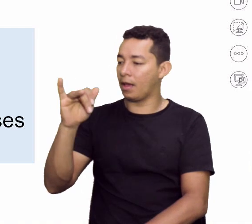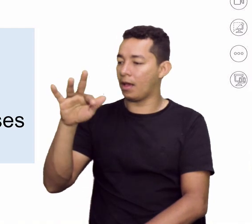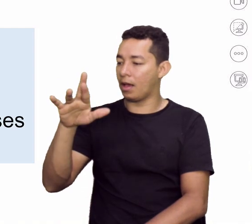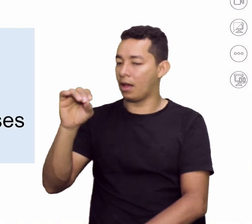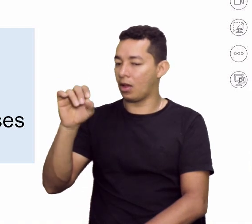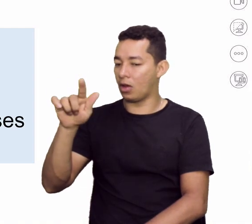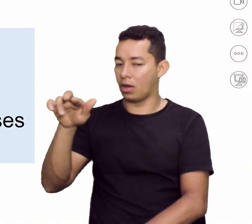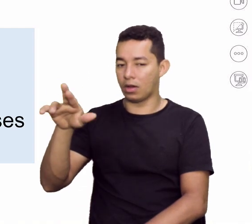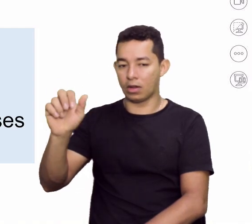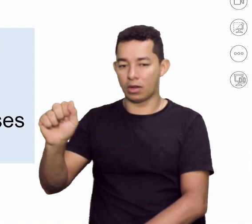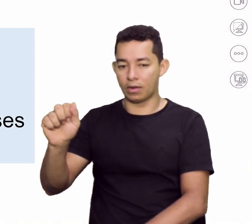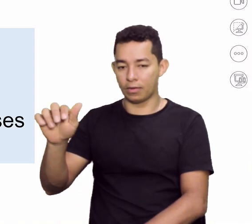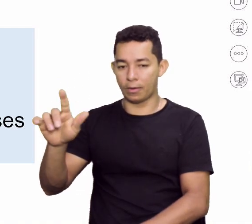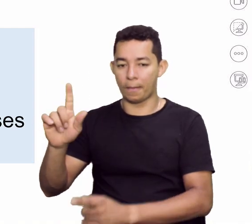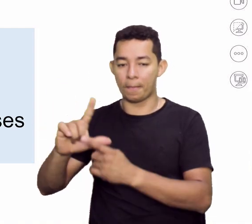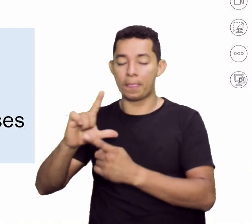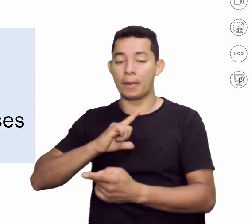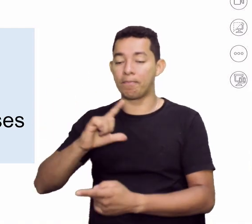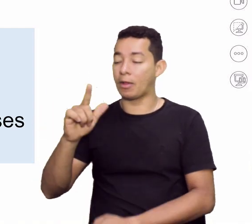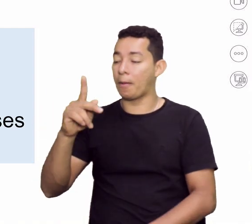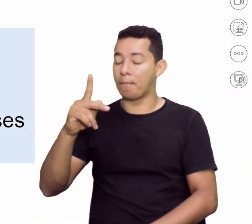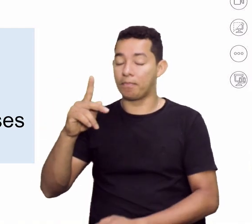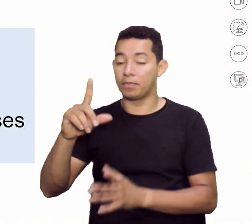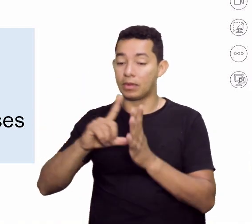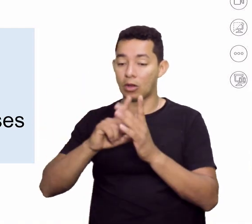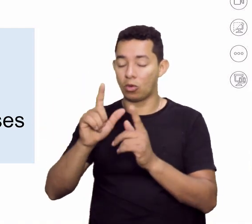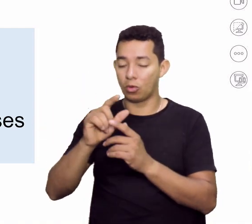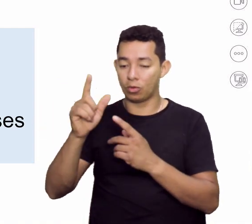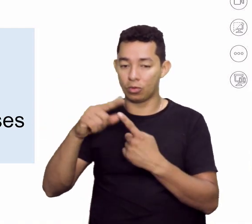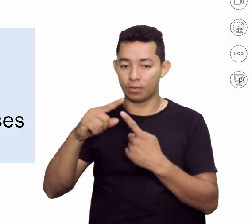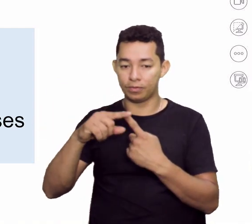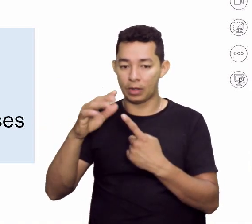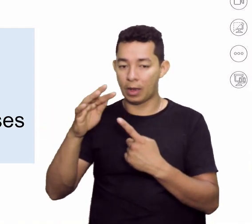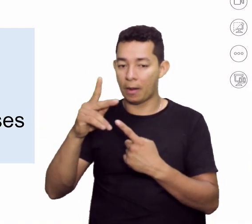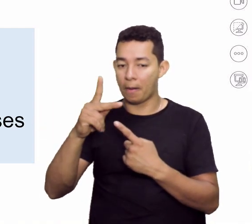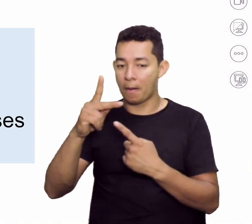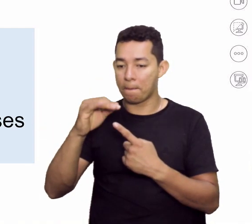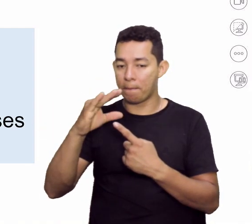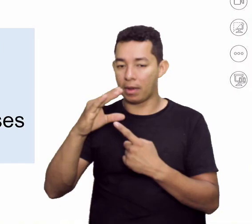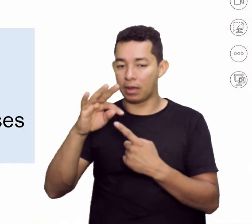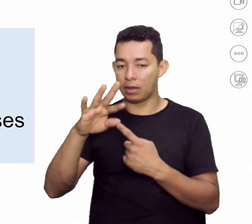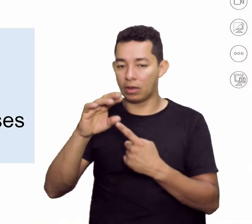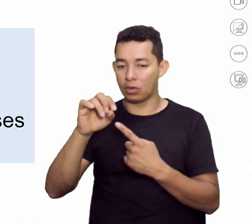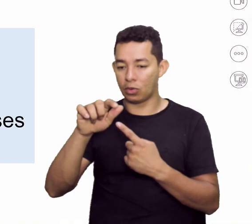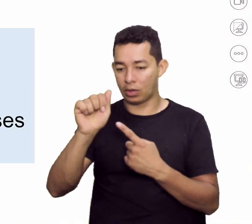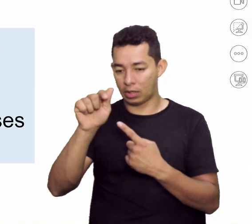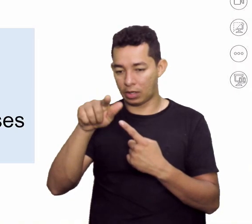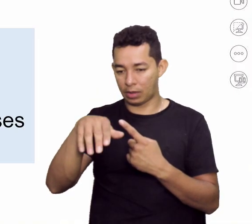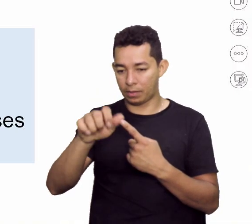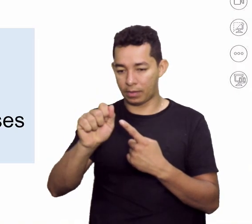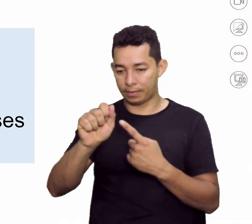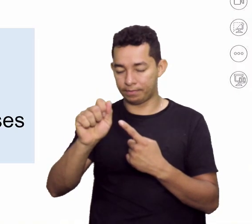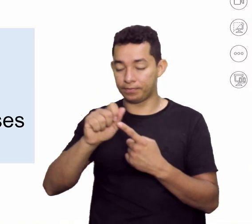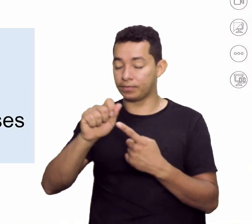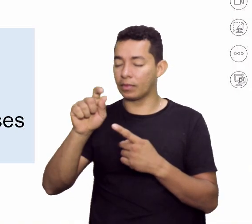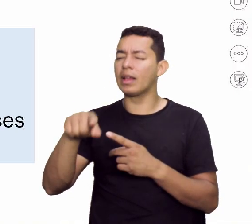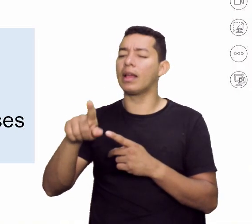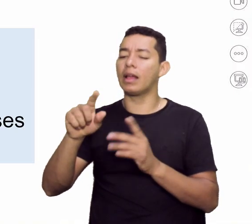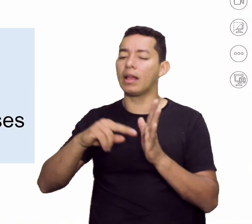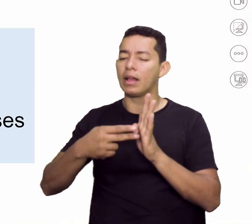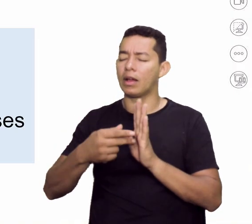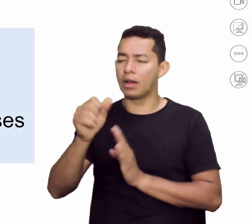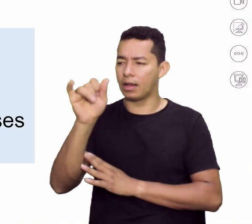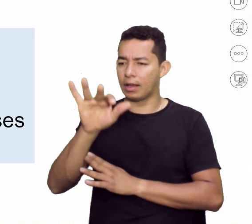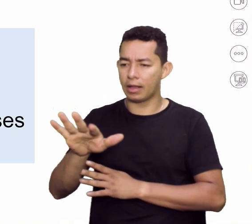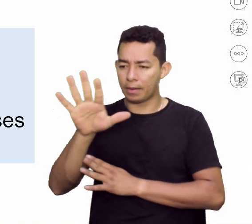eram pictogramas, ou seja, imagens que representavam diretamente aquilo